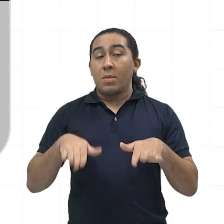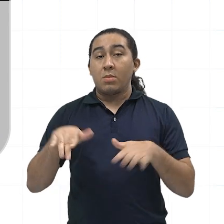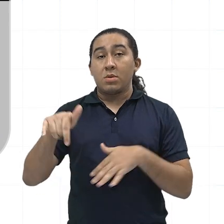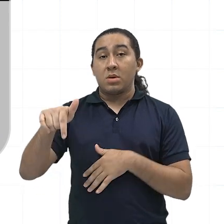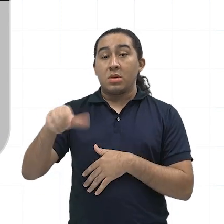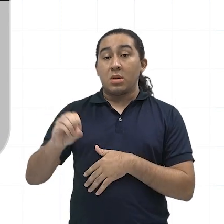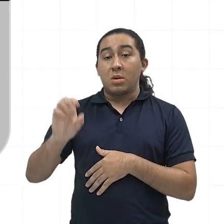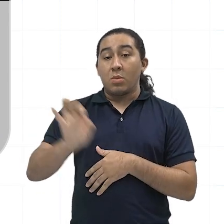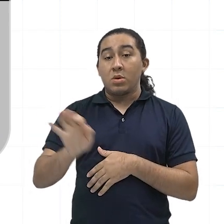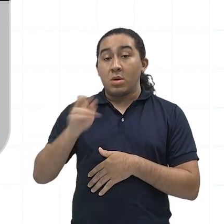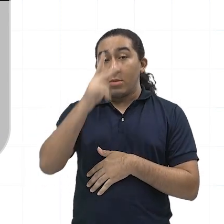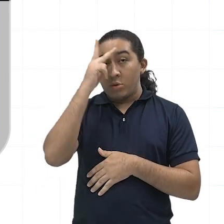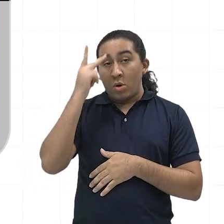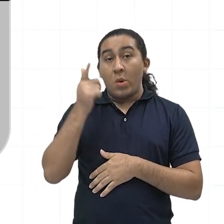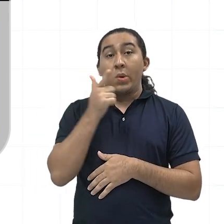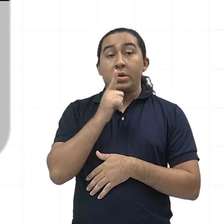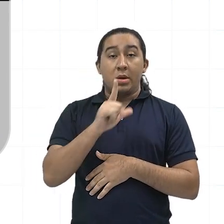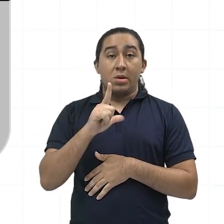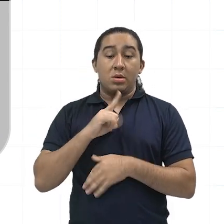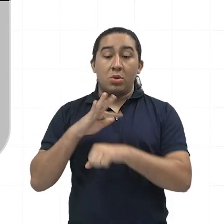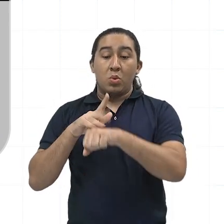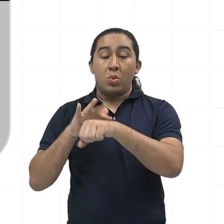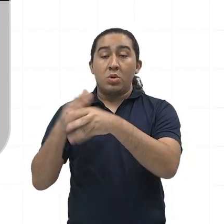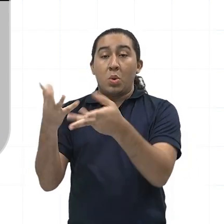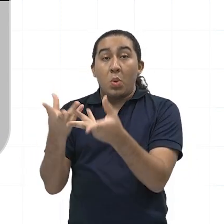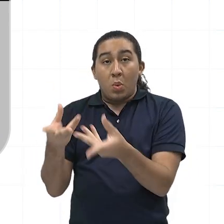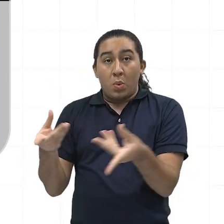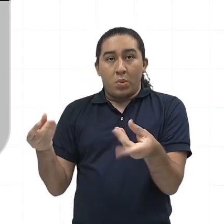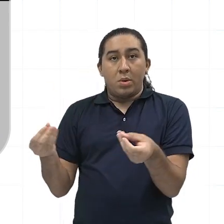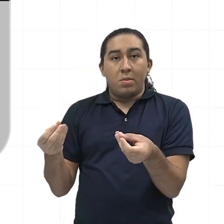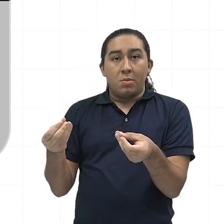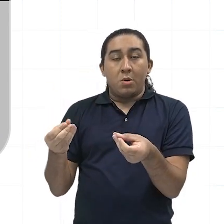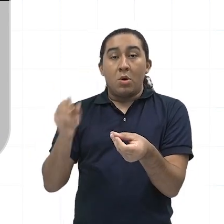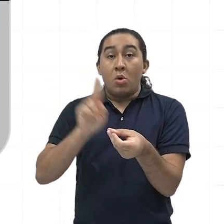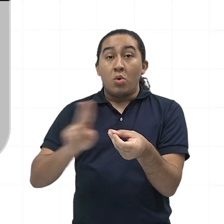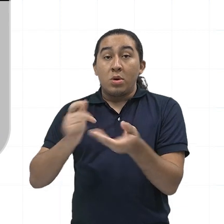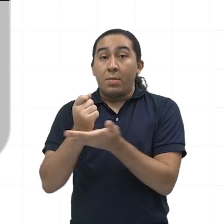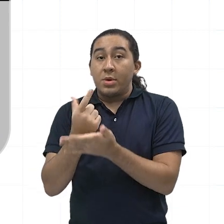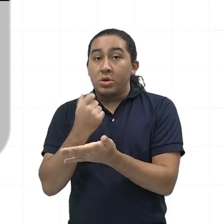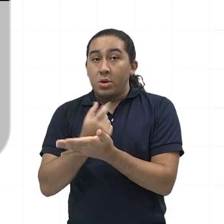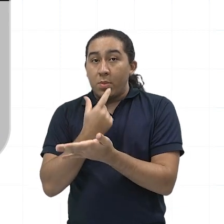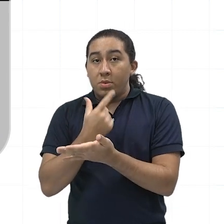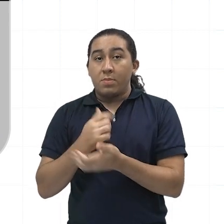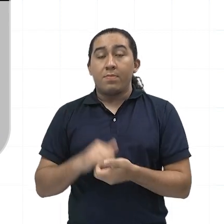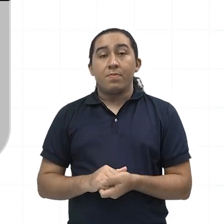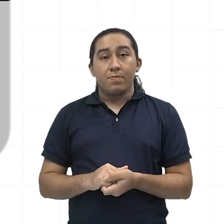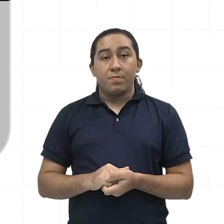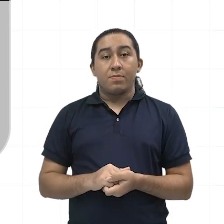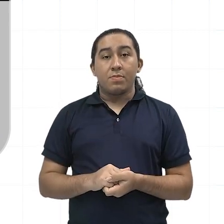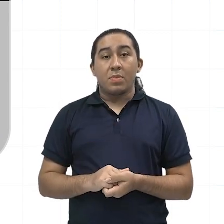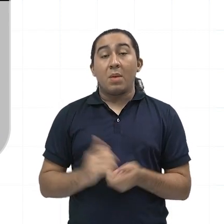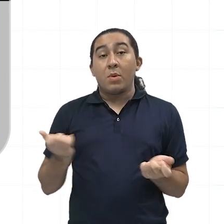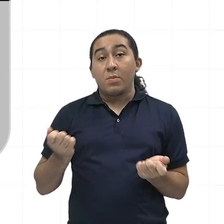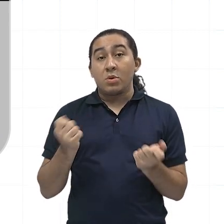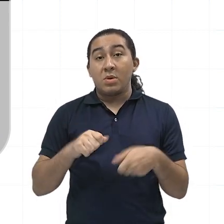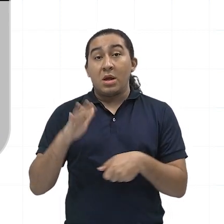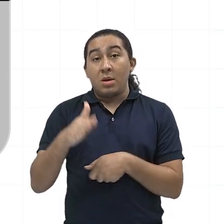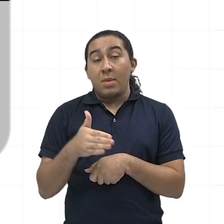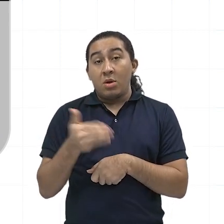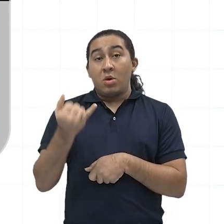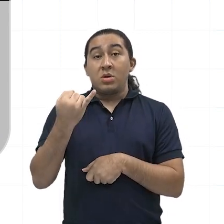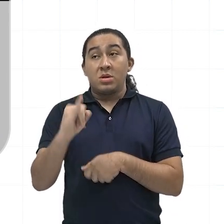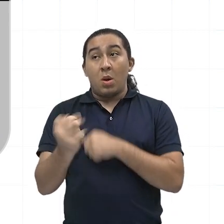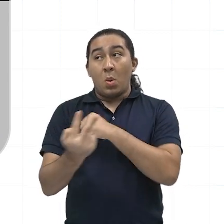de 70% conseguem se curar da hepatite por meio de medicamentos, com mais chance de sucesso se o